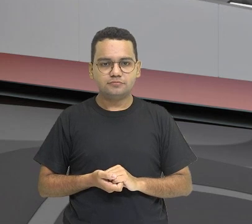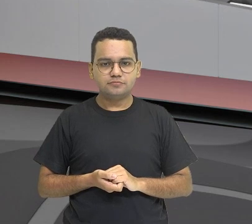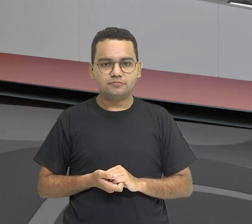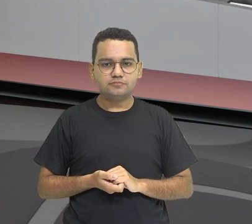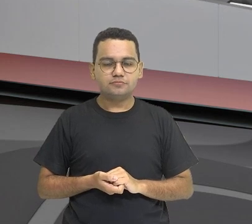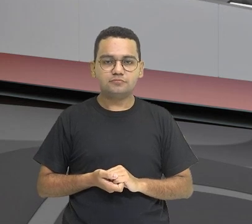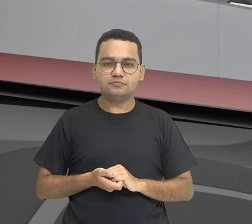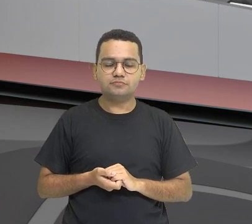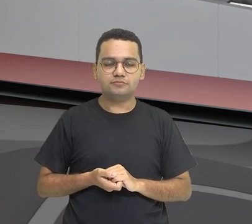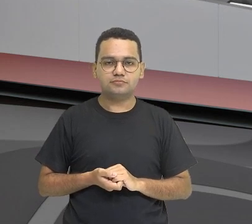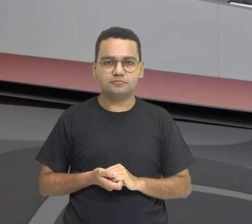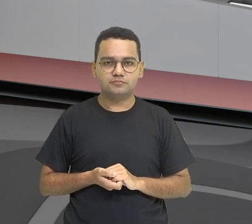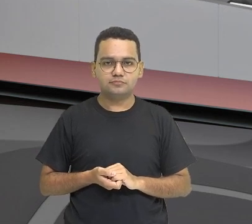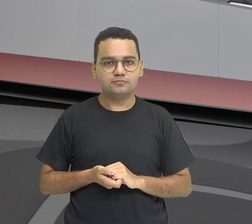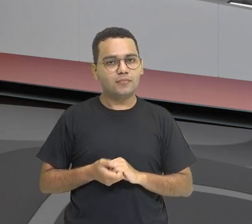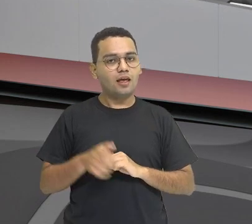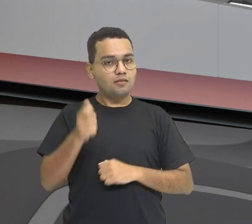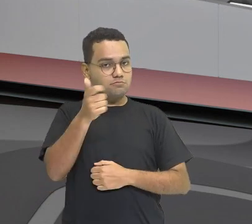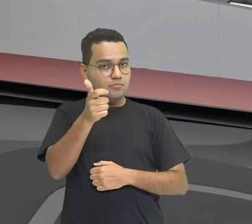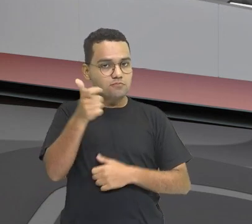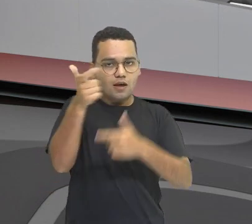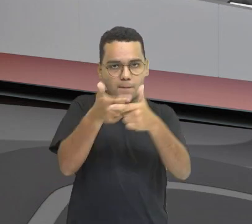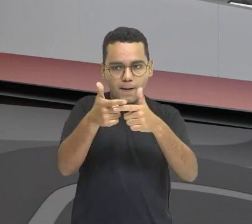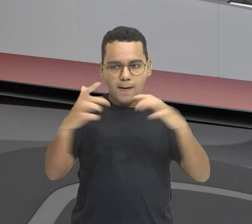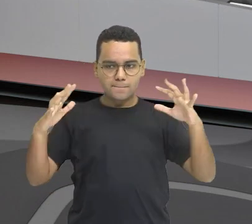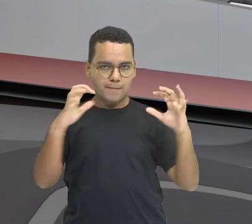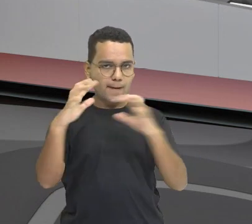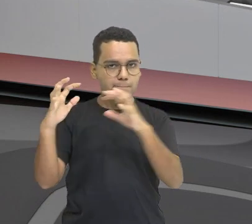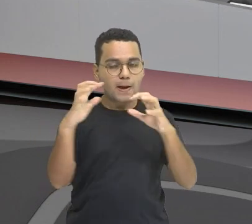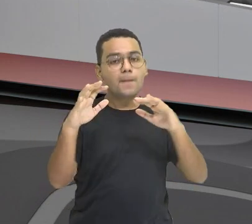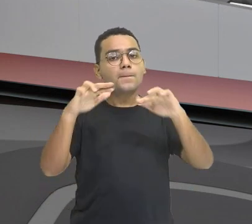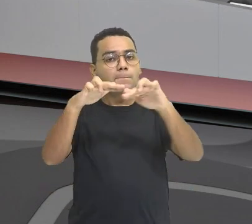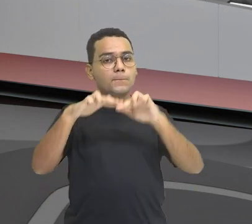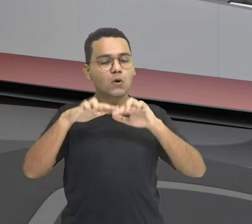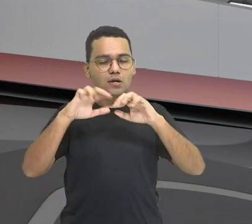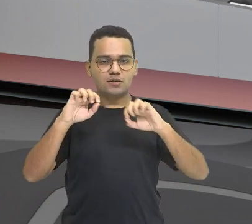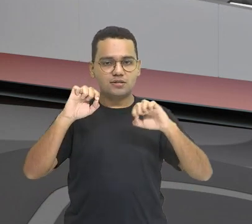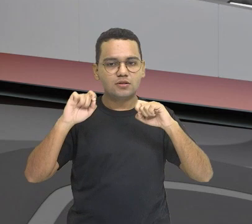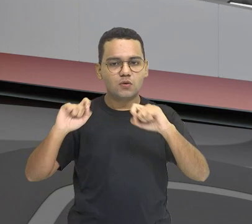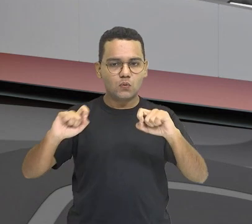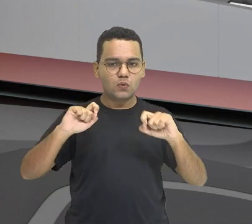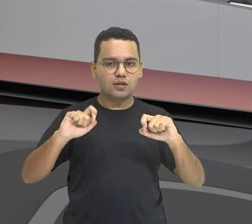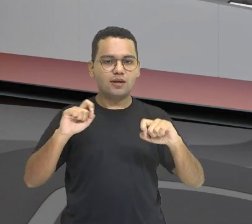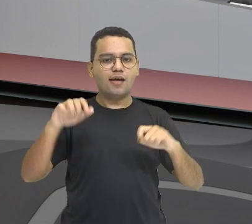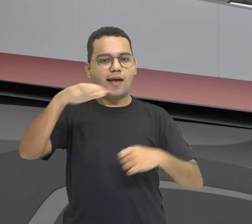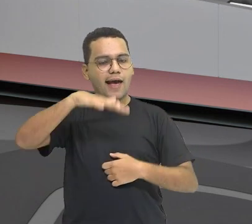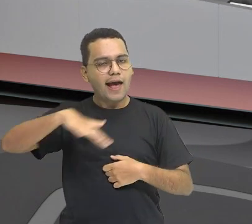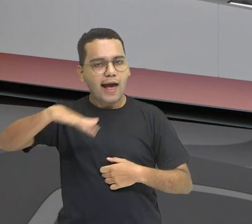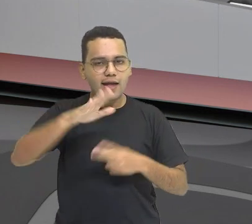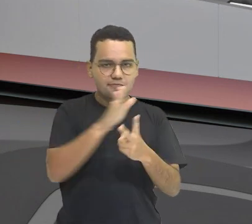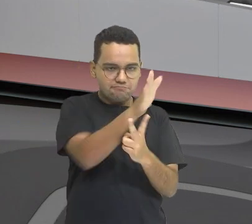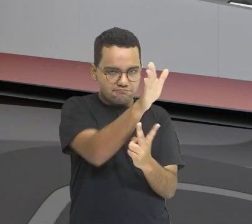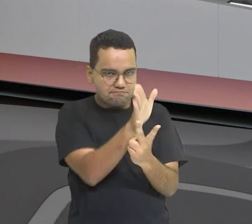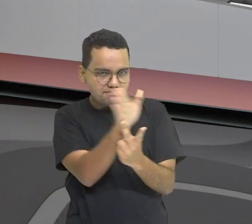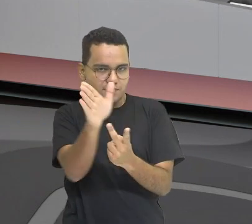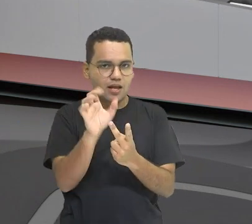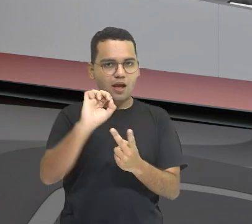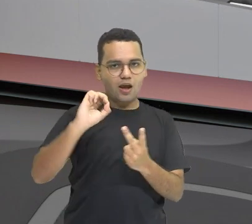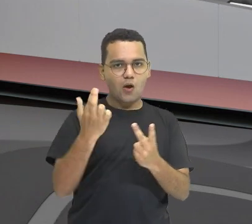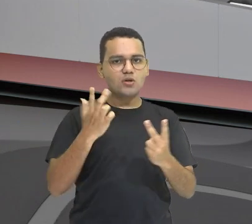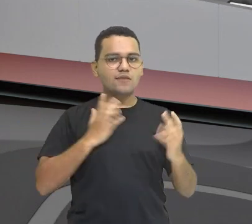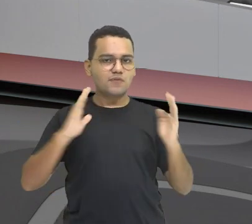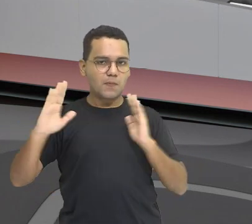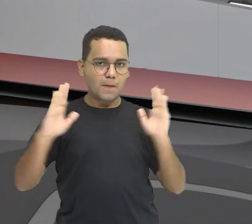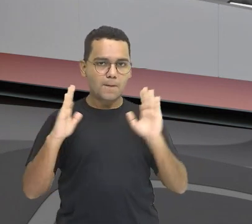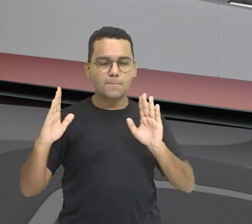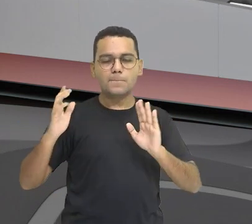enfrentaram diretamente, mas todos os conflitos regionais desse período, que a gente chama de ordem bipolar, ou do período que durou a Guerra Fria, que